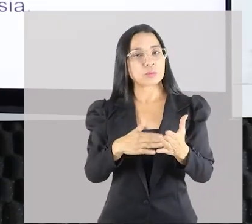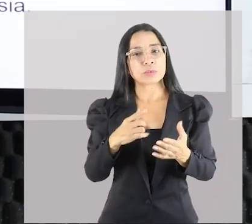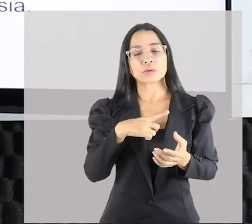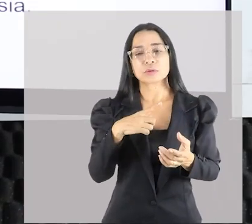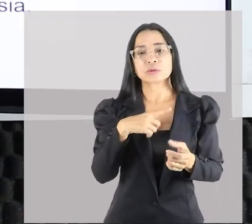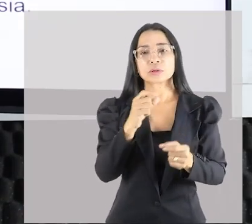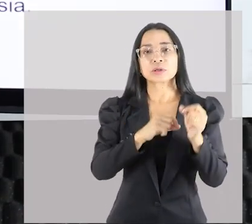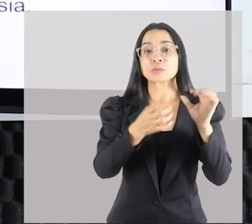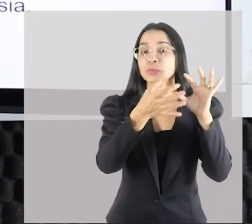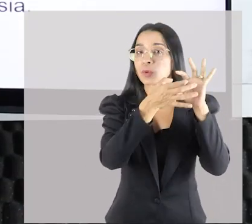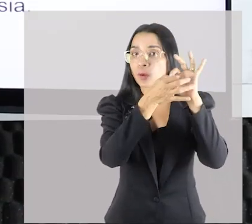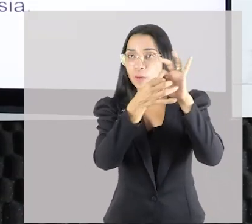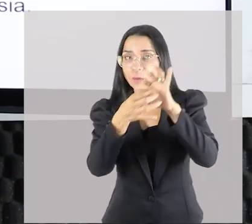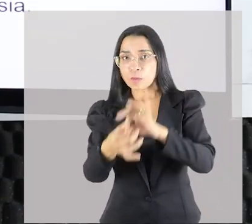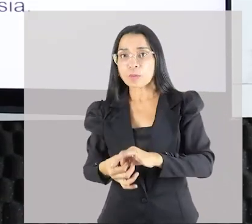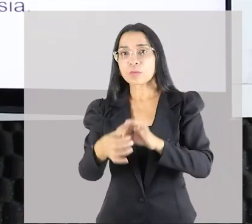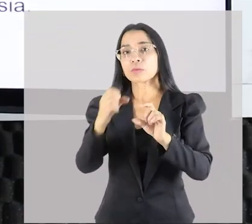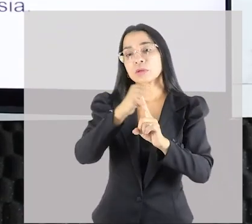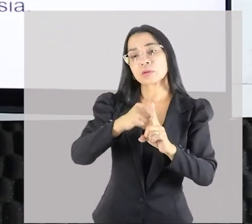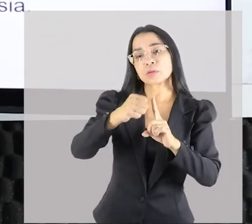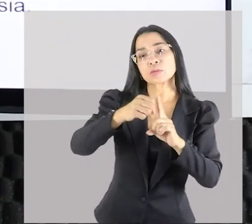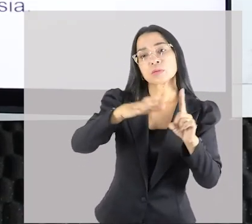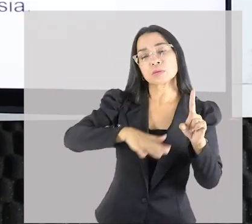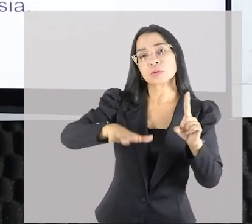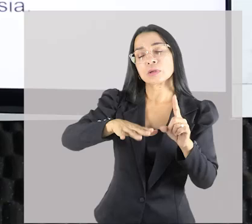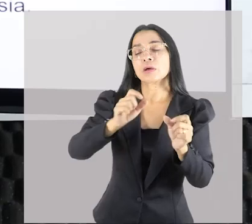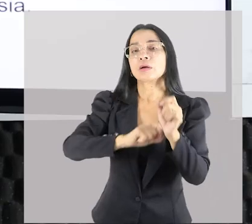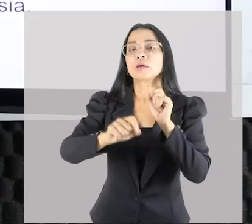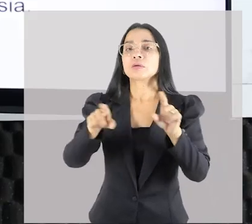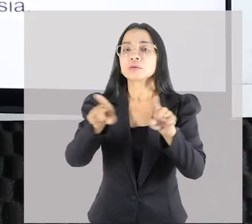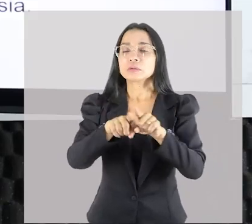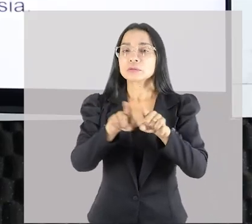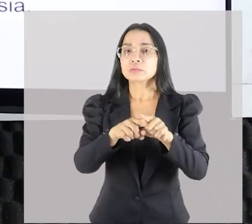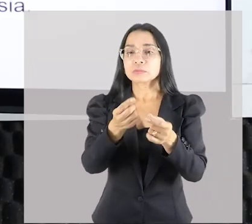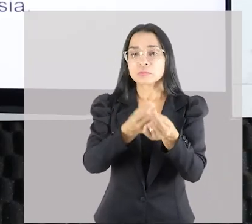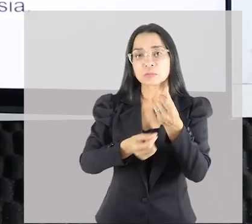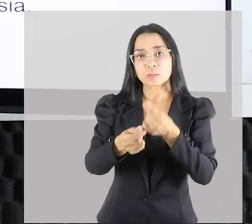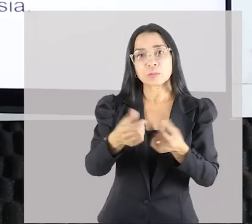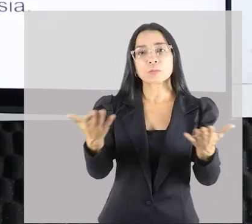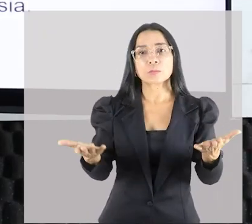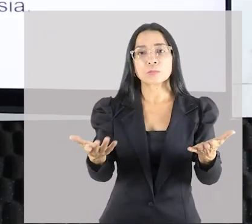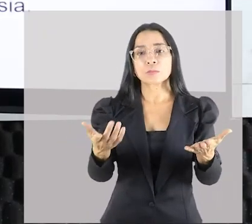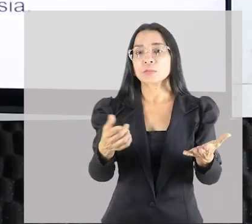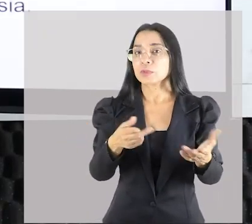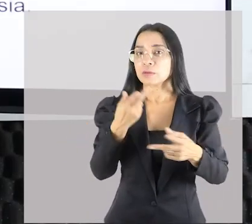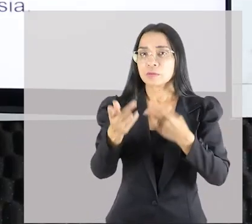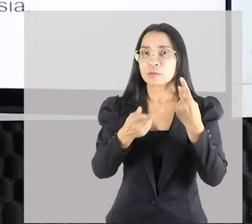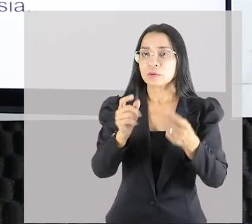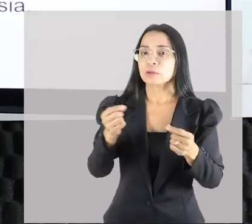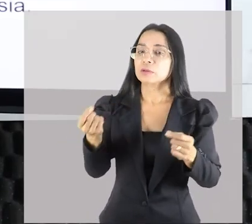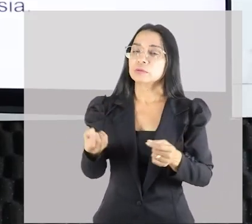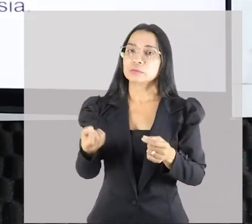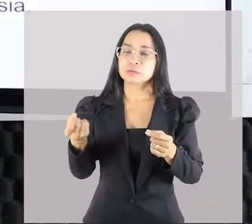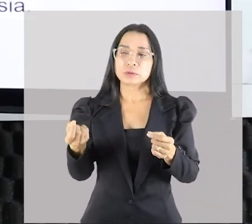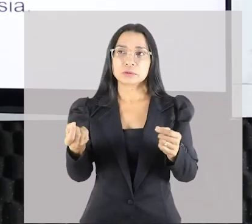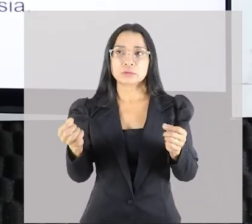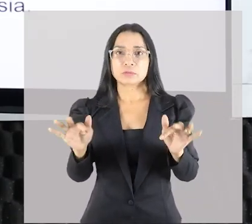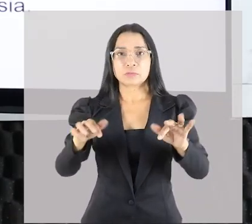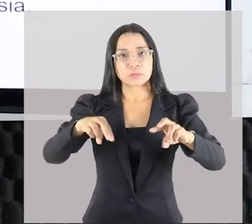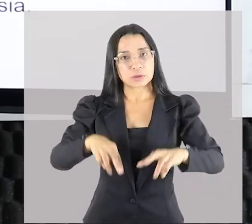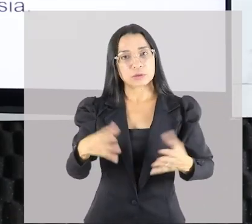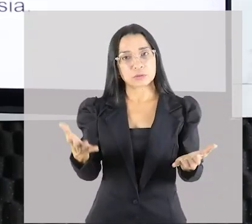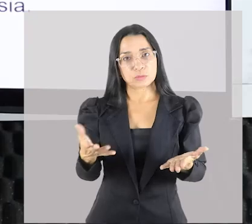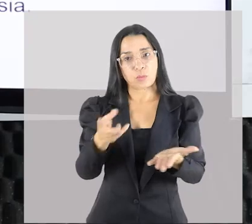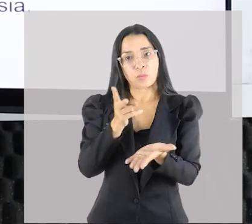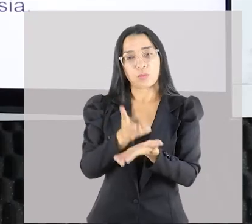temos de contexto econômico e social lá no mundo feudal. Embora a gente não está dizendo aqui que acabou o feudalismo. Ele continua, como eu falei,